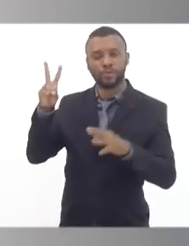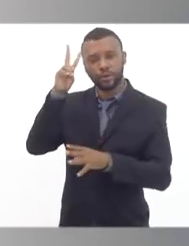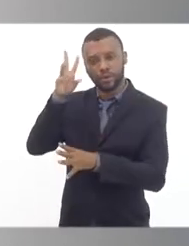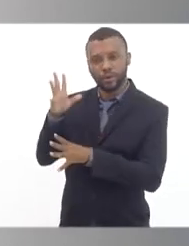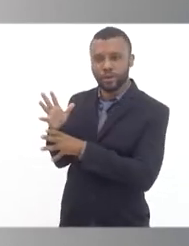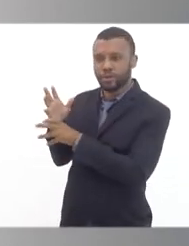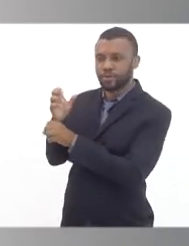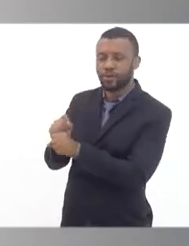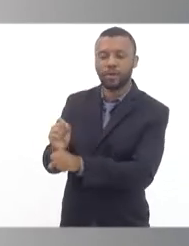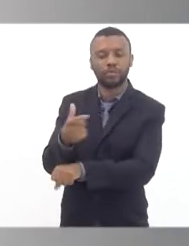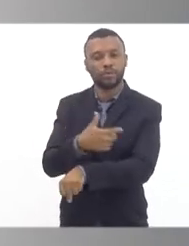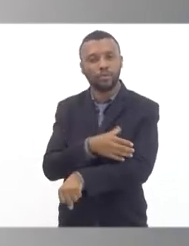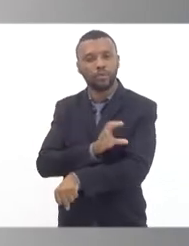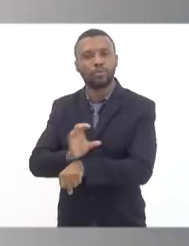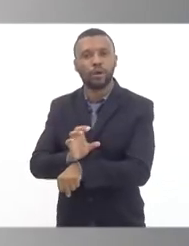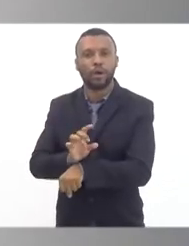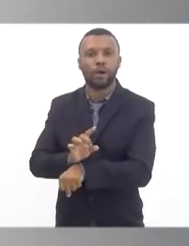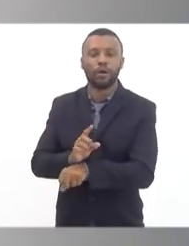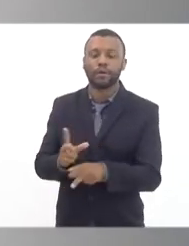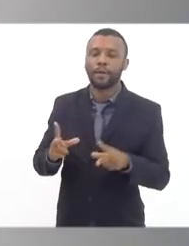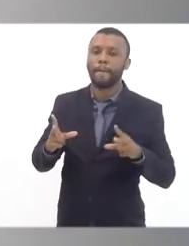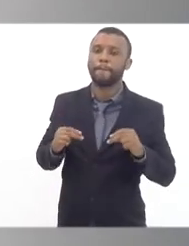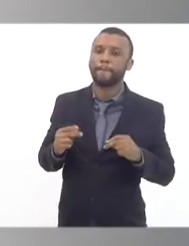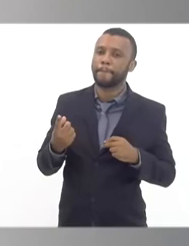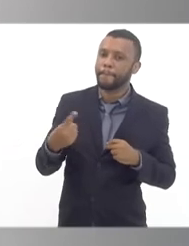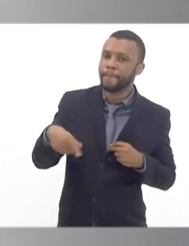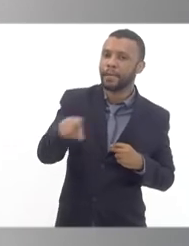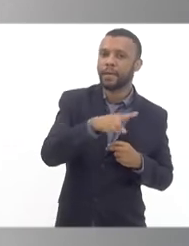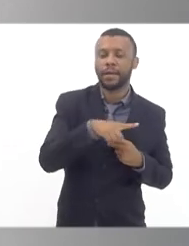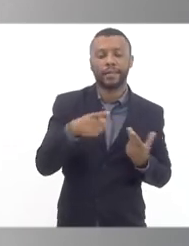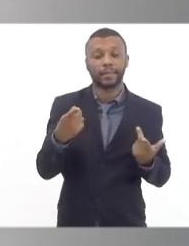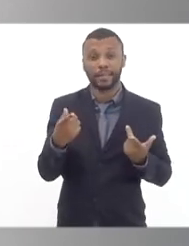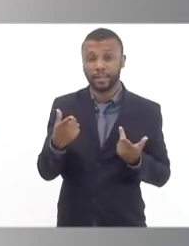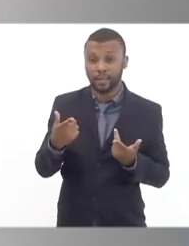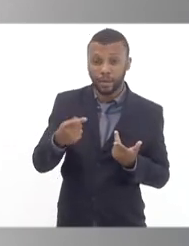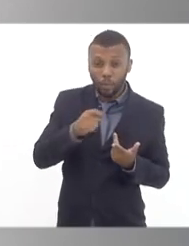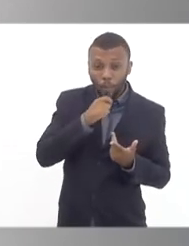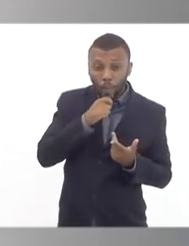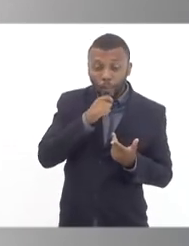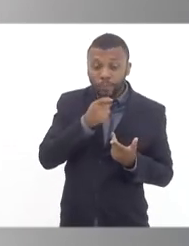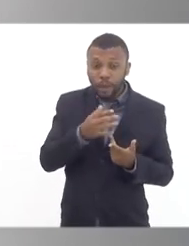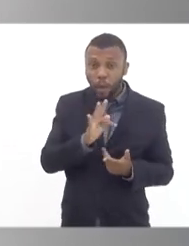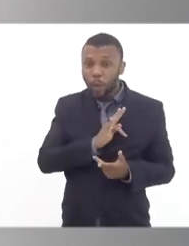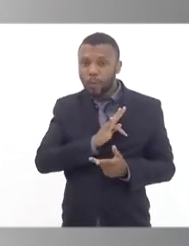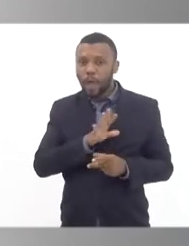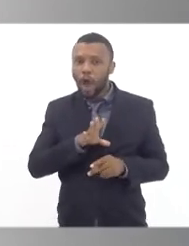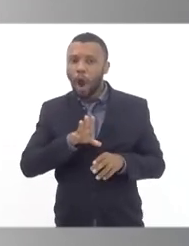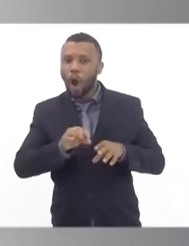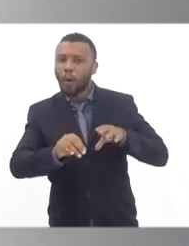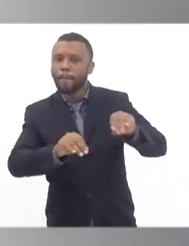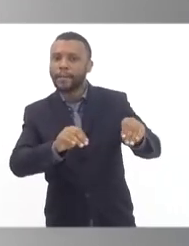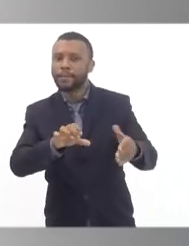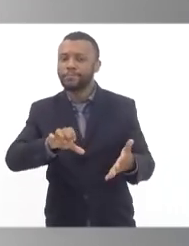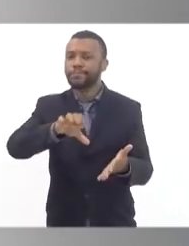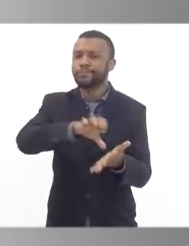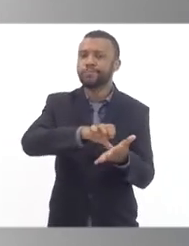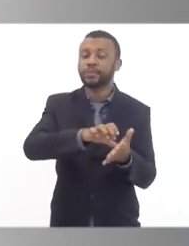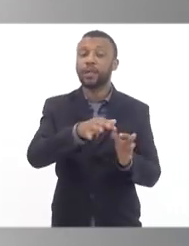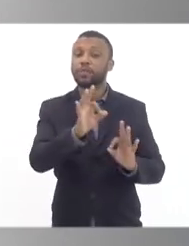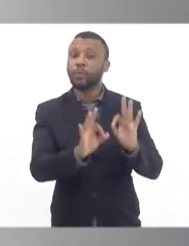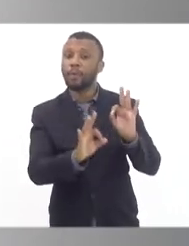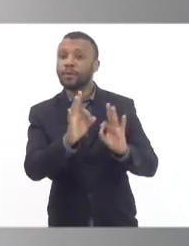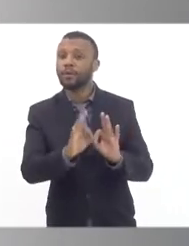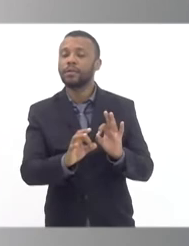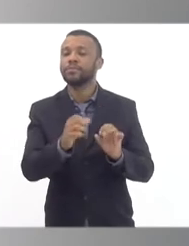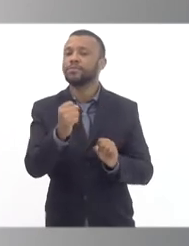que vocês merecem. Não existe, por parte do Estado, da Polícia Militar, a ocupação daquela sede que está no projeto de restauração, porque nós já